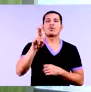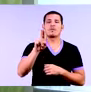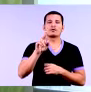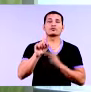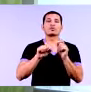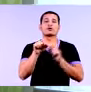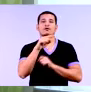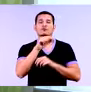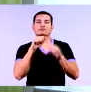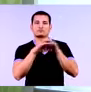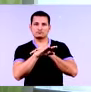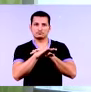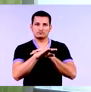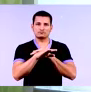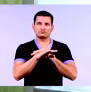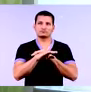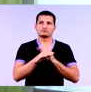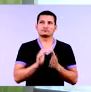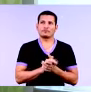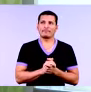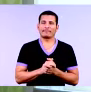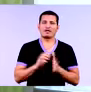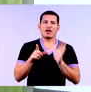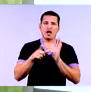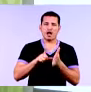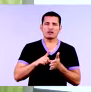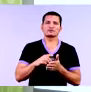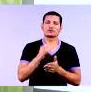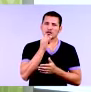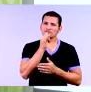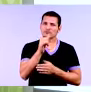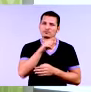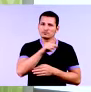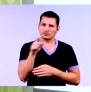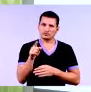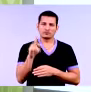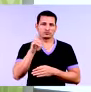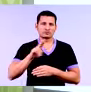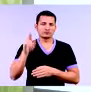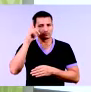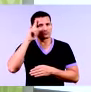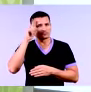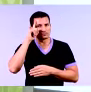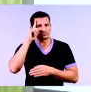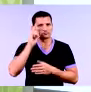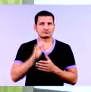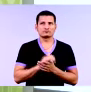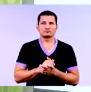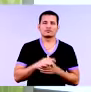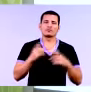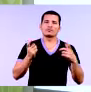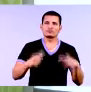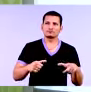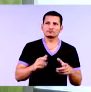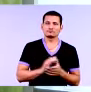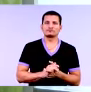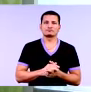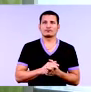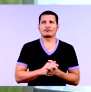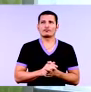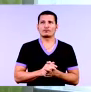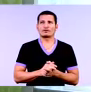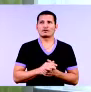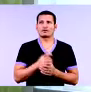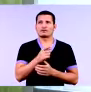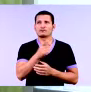guardar. Eu disse agora porque vocês utilizam isso normalmente no cotidiano. Onde? Quando vocês abrem